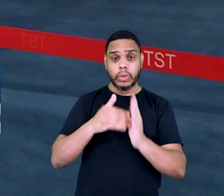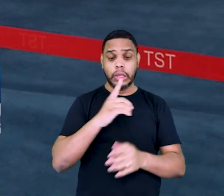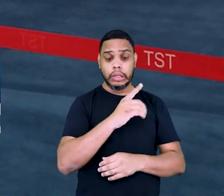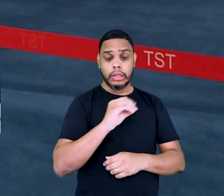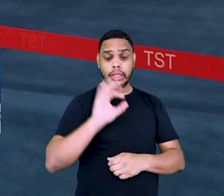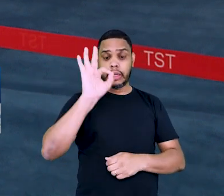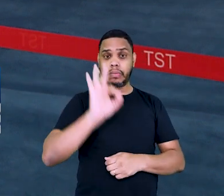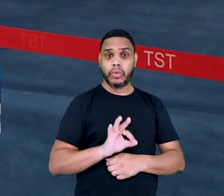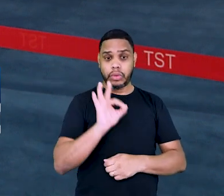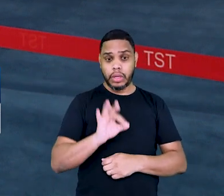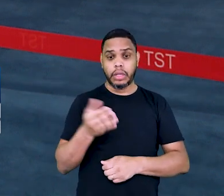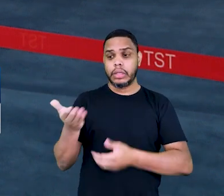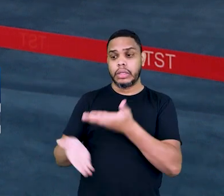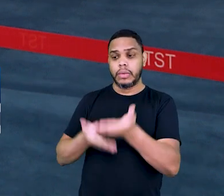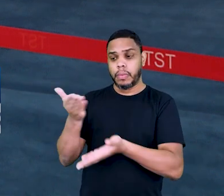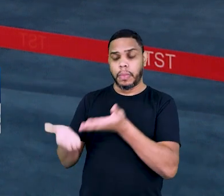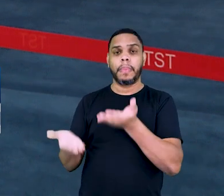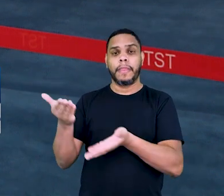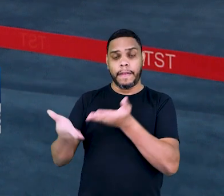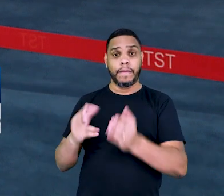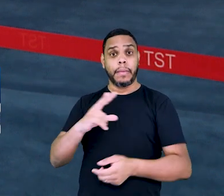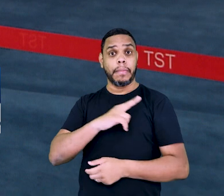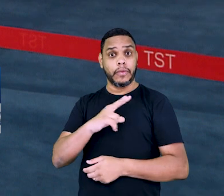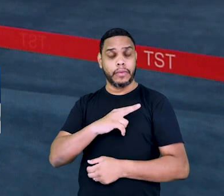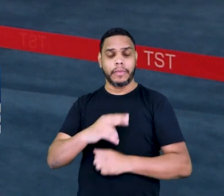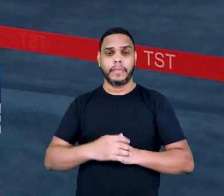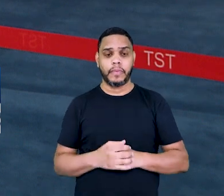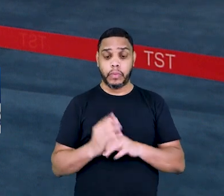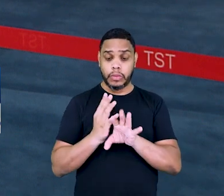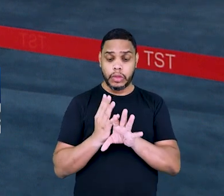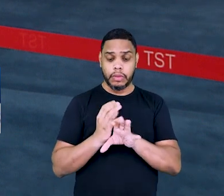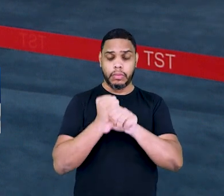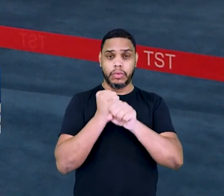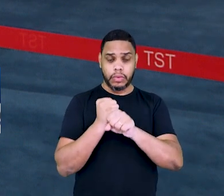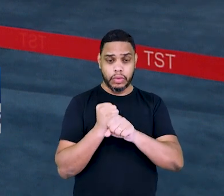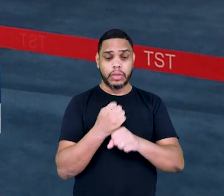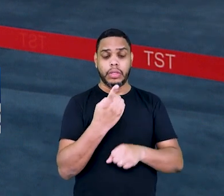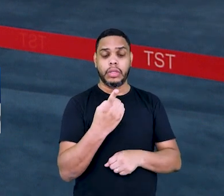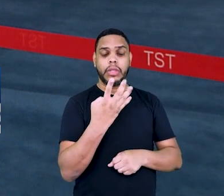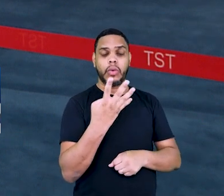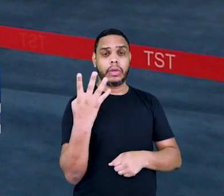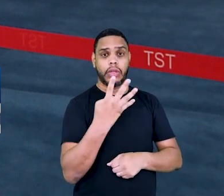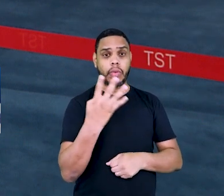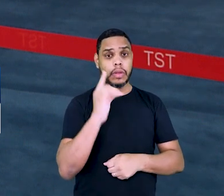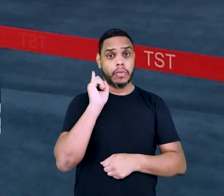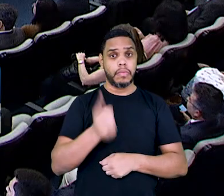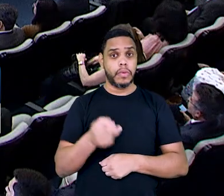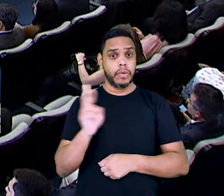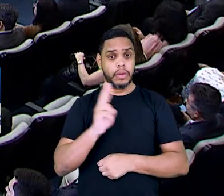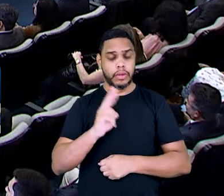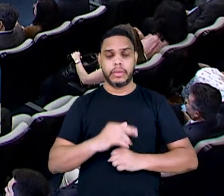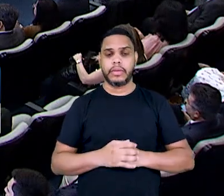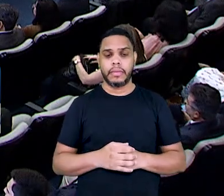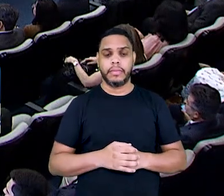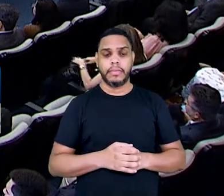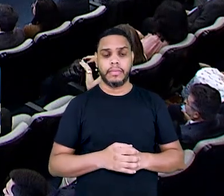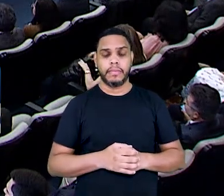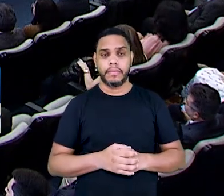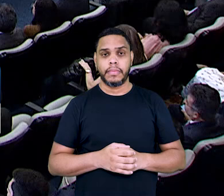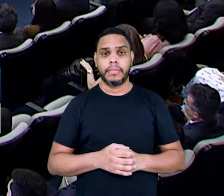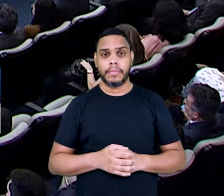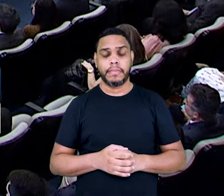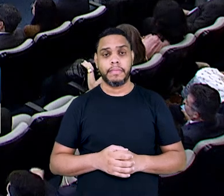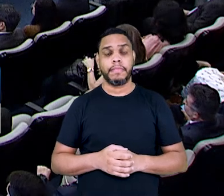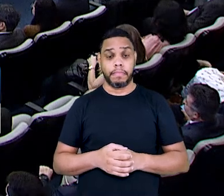programa intensivo em uma clínica privada, no valor estimado de R$ 144 mil. No Tribunal Superior